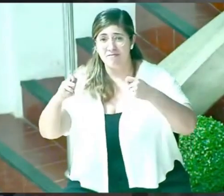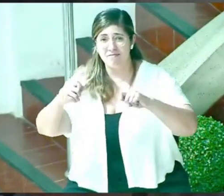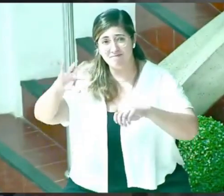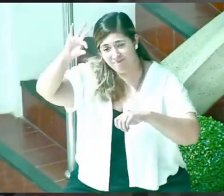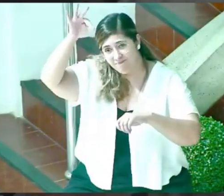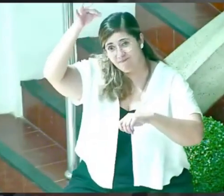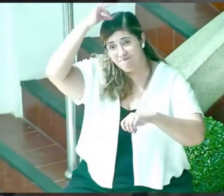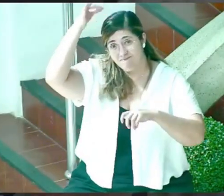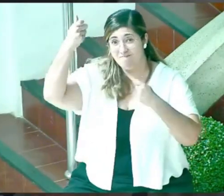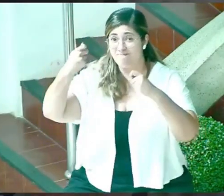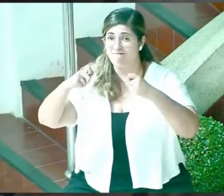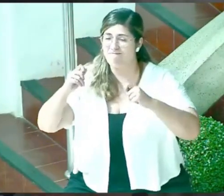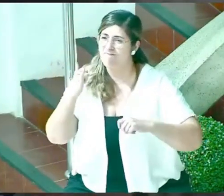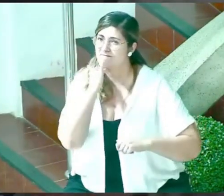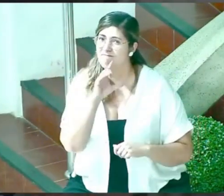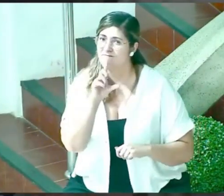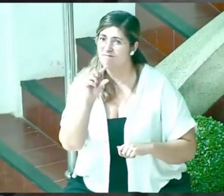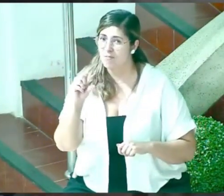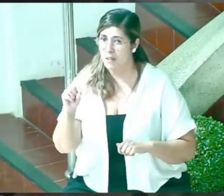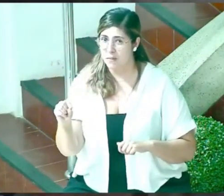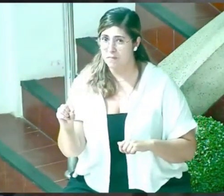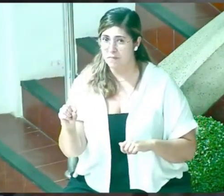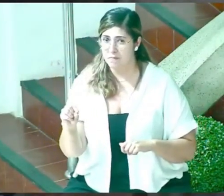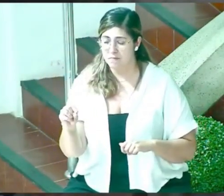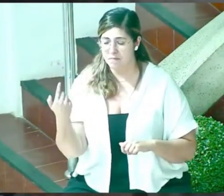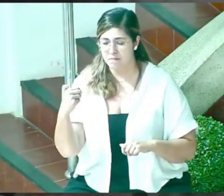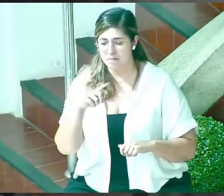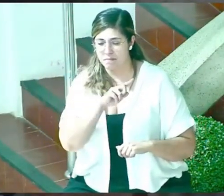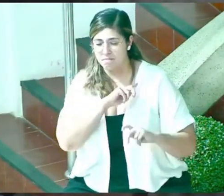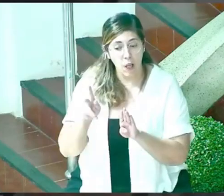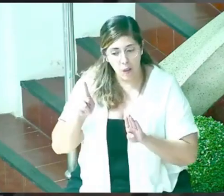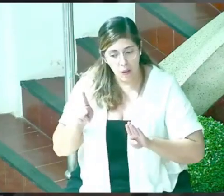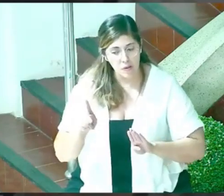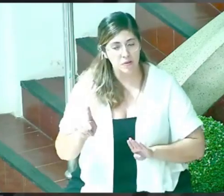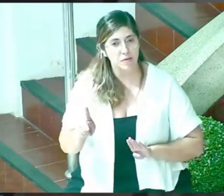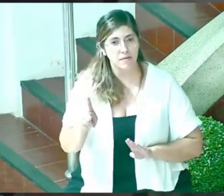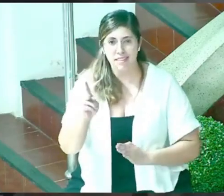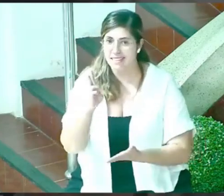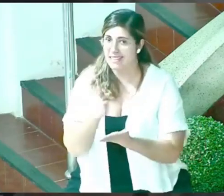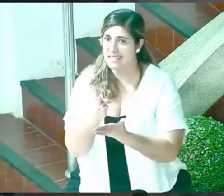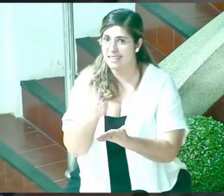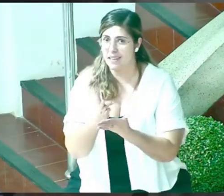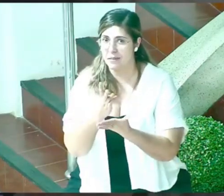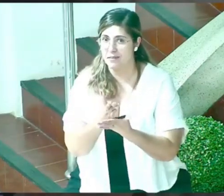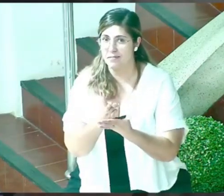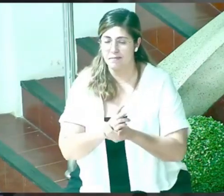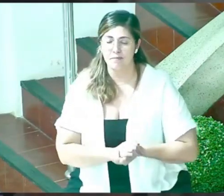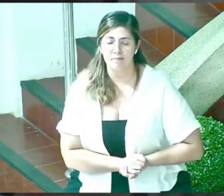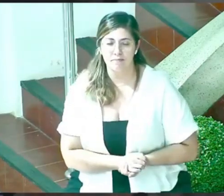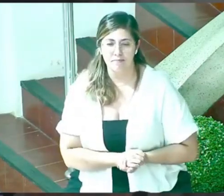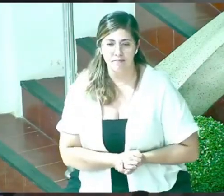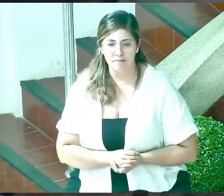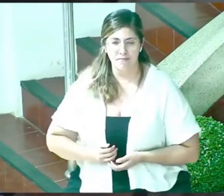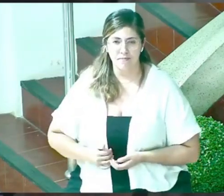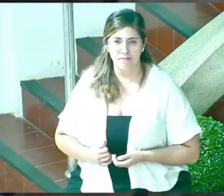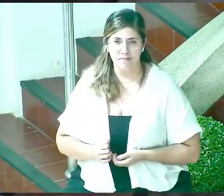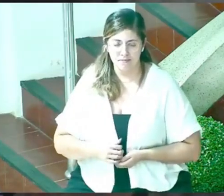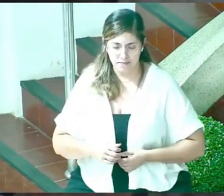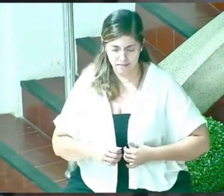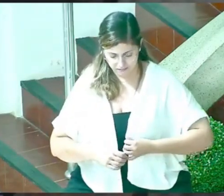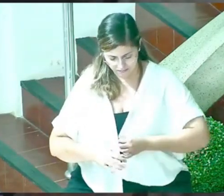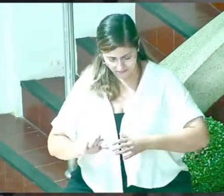desenho, você vai desenhar um coleguinha ou uma coleguinha que fez algo de errado